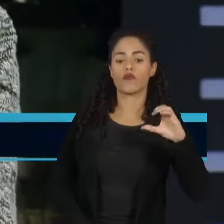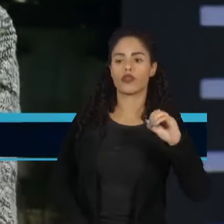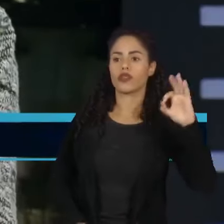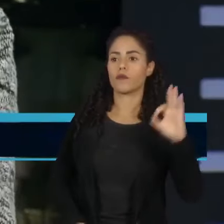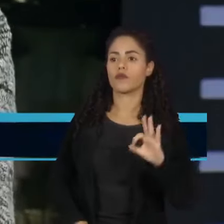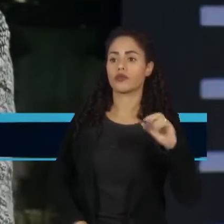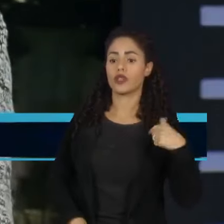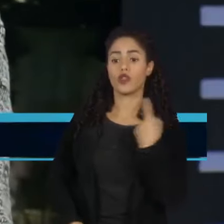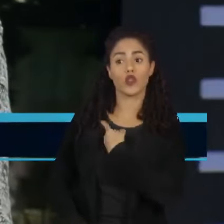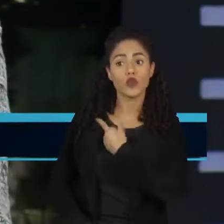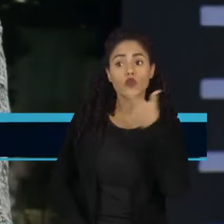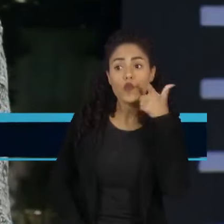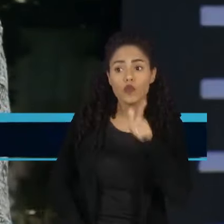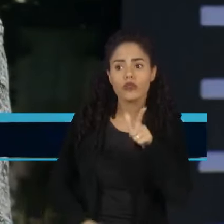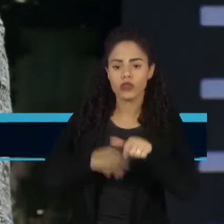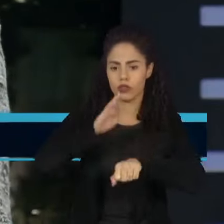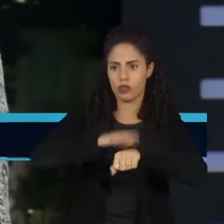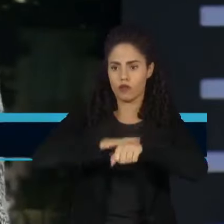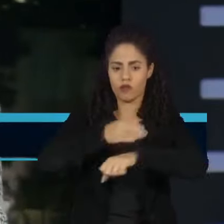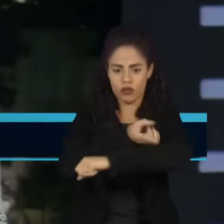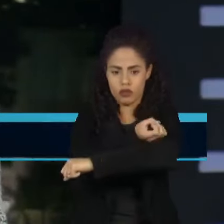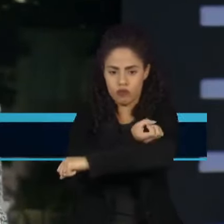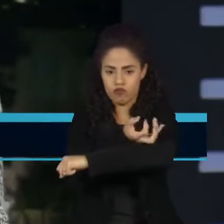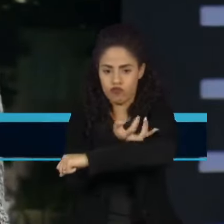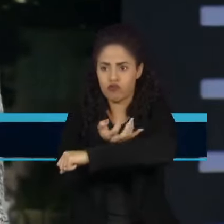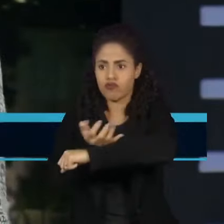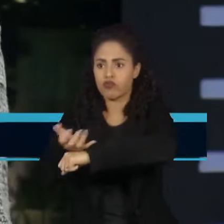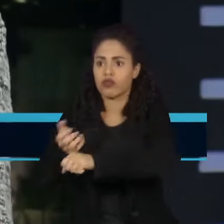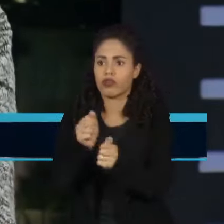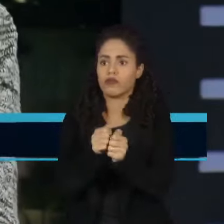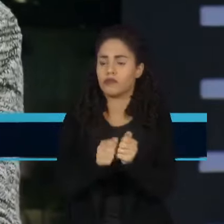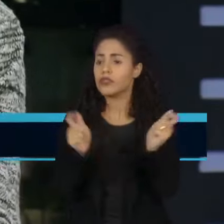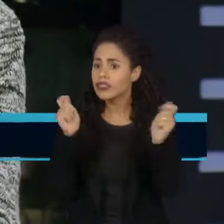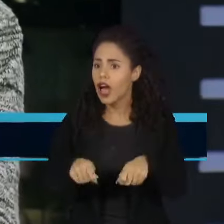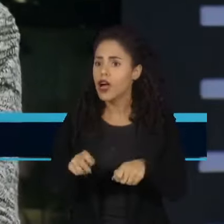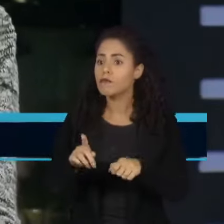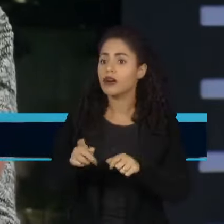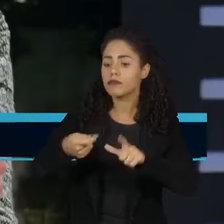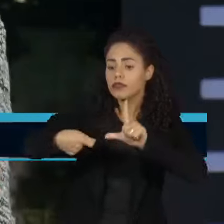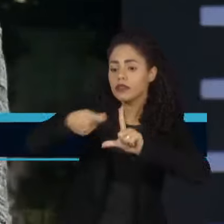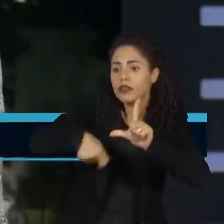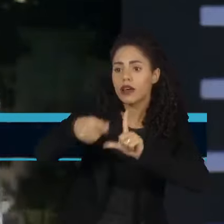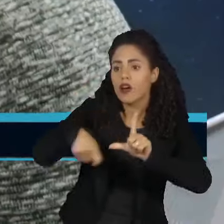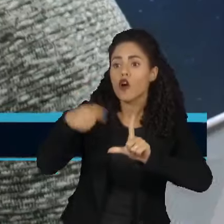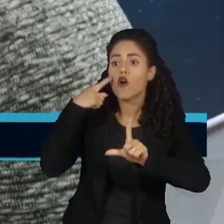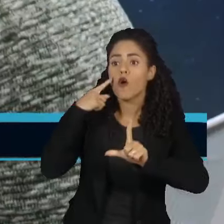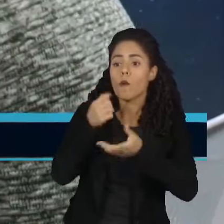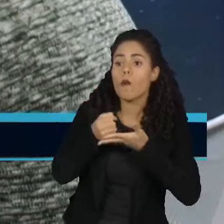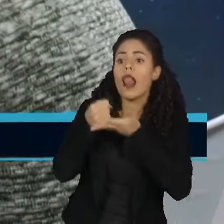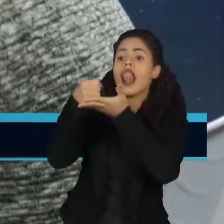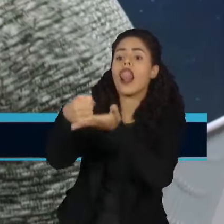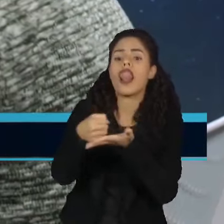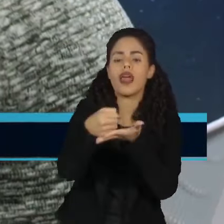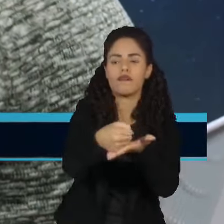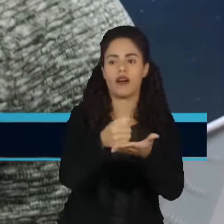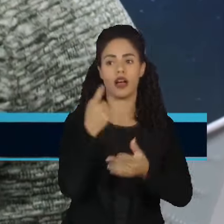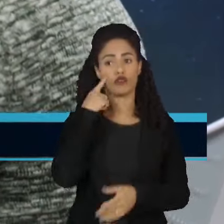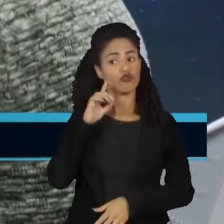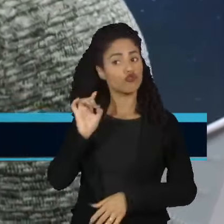nós conseguimos da plantação, já está resolvido. O problema era a logística de transporte para sair de